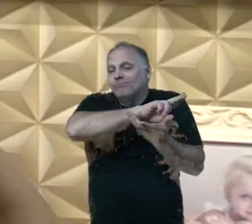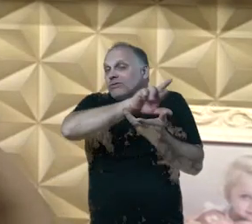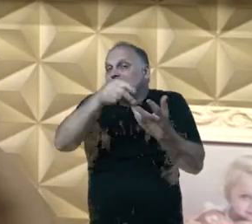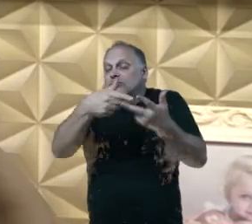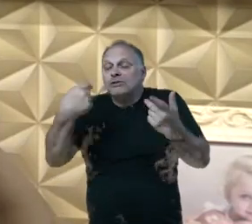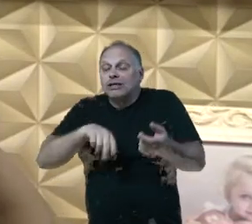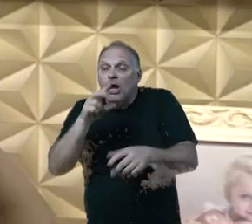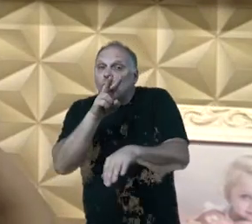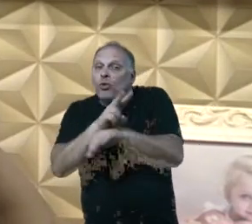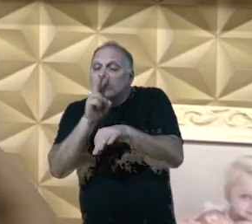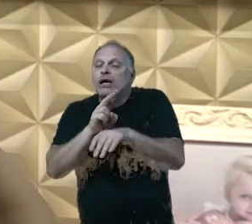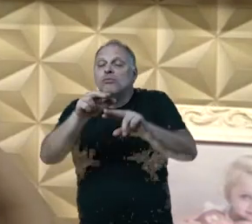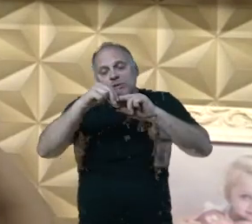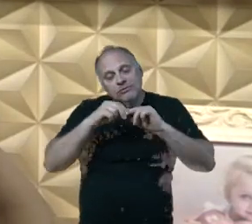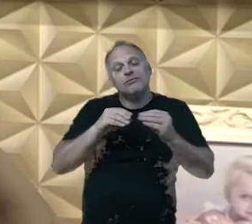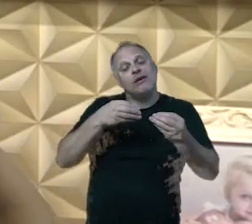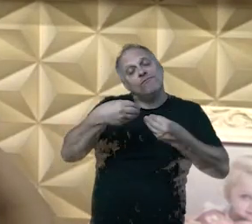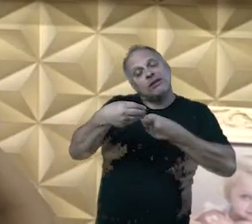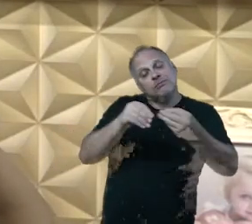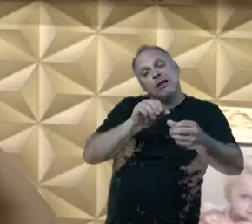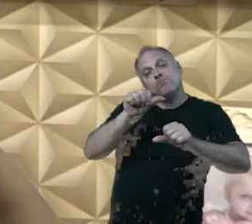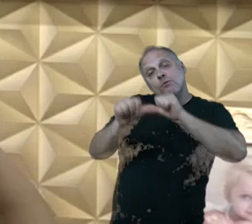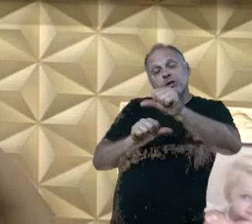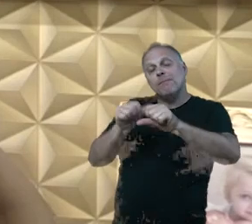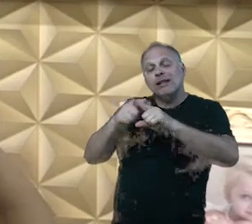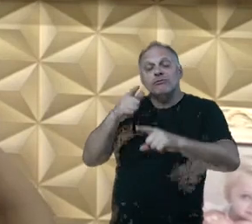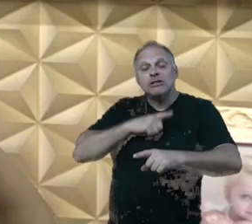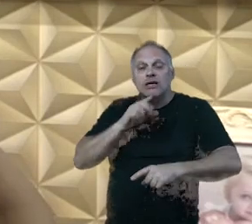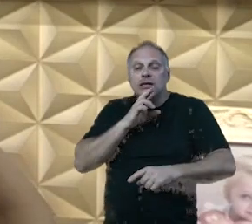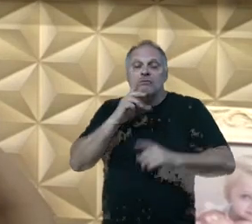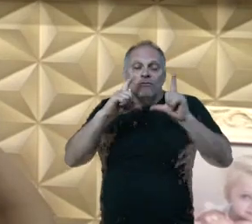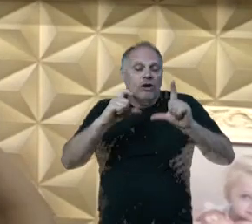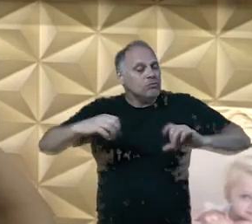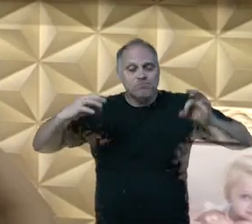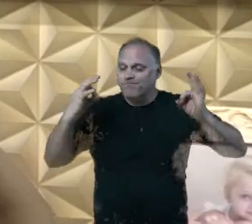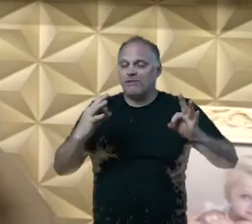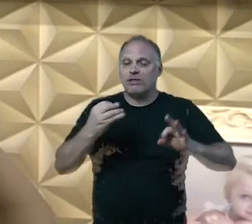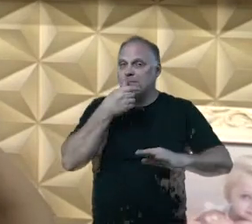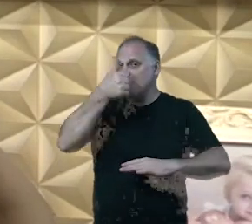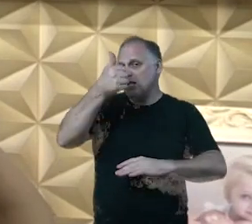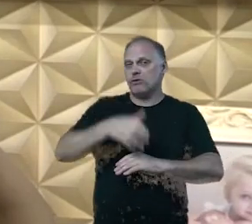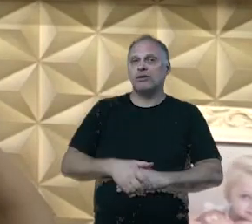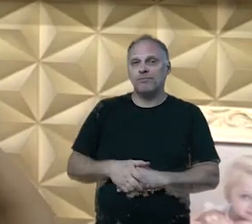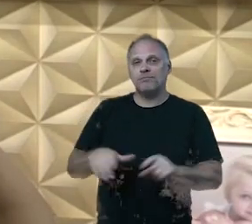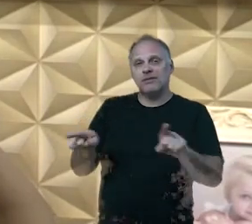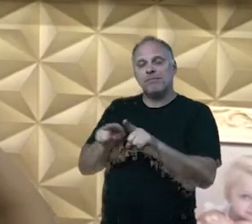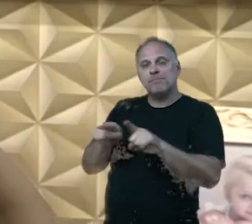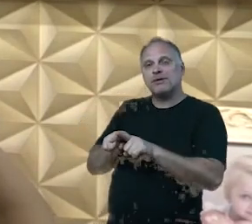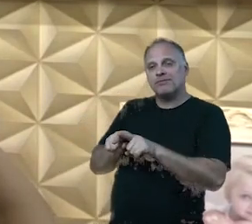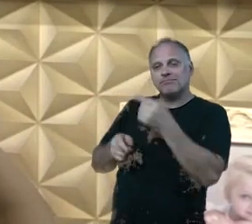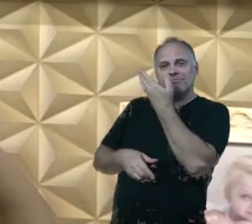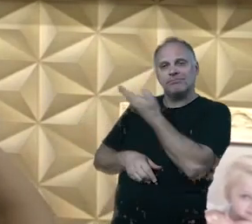que ficar atento e ter essa flexibilidade para que saia o melhor resultado possível. Com esse olhar mais humanizado sobre o trabalho, que justamente